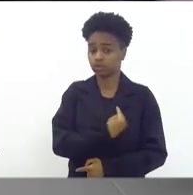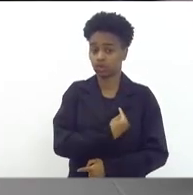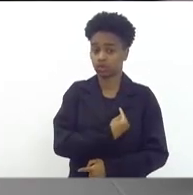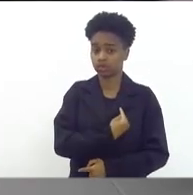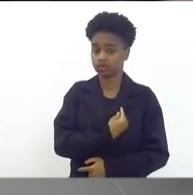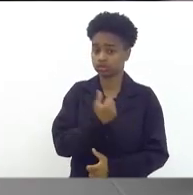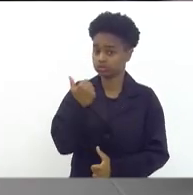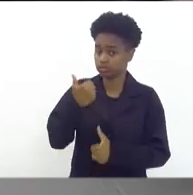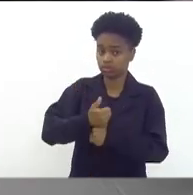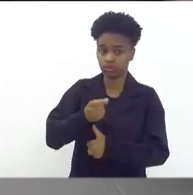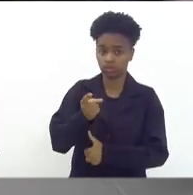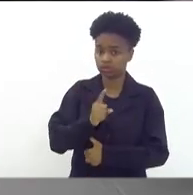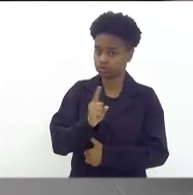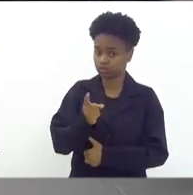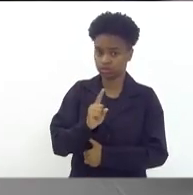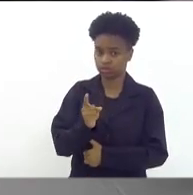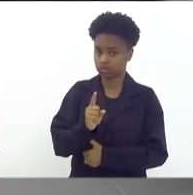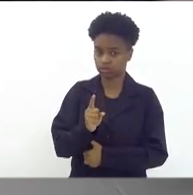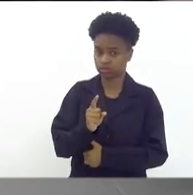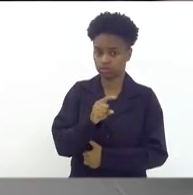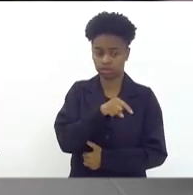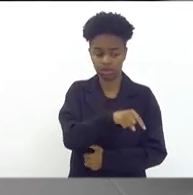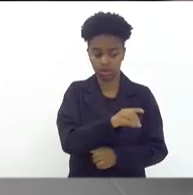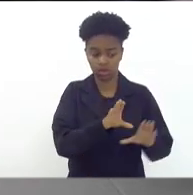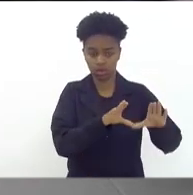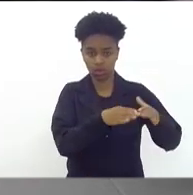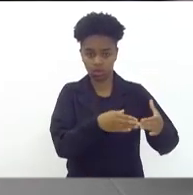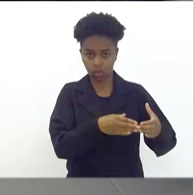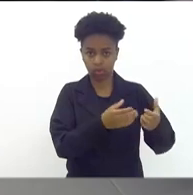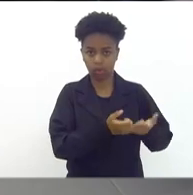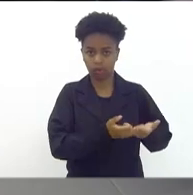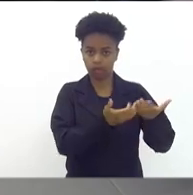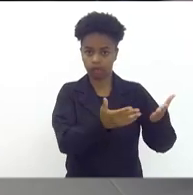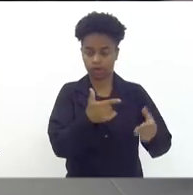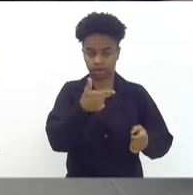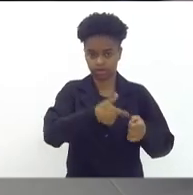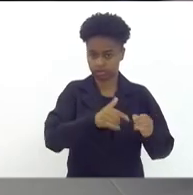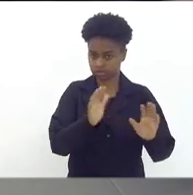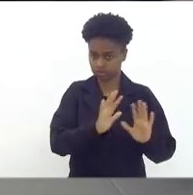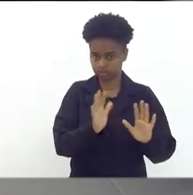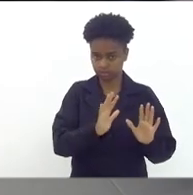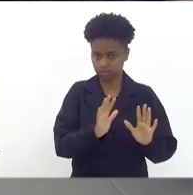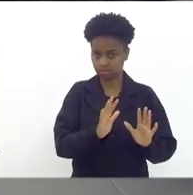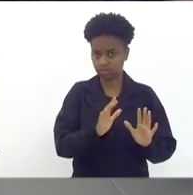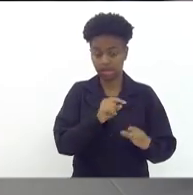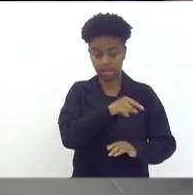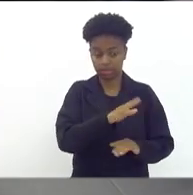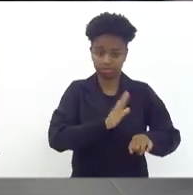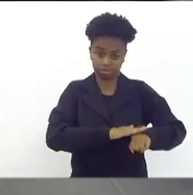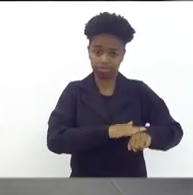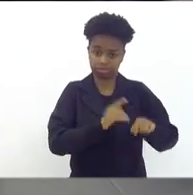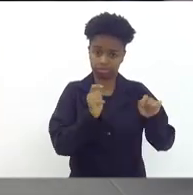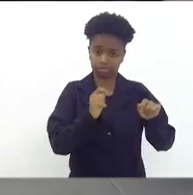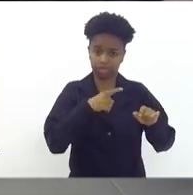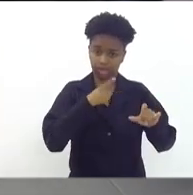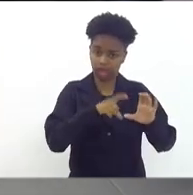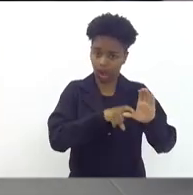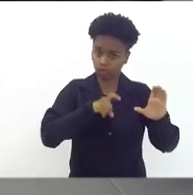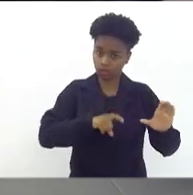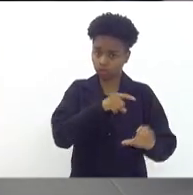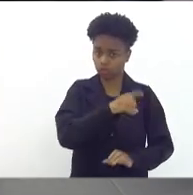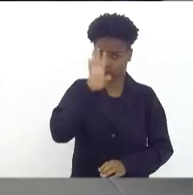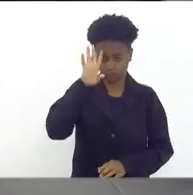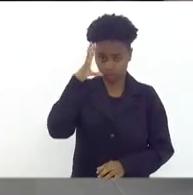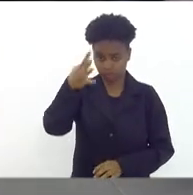substituindo a concessionária na sua atuação é de concessionária de decisão de quem é o